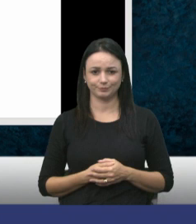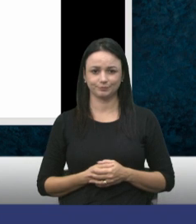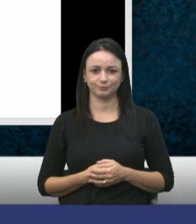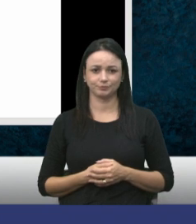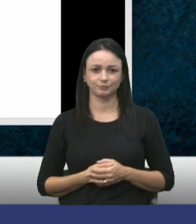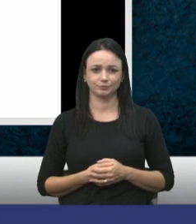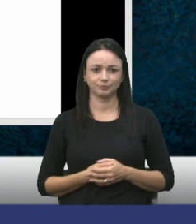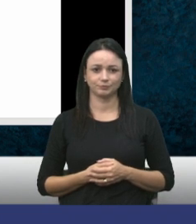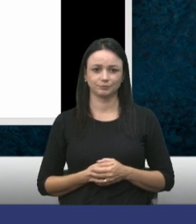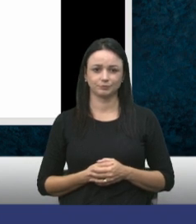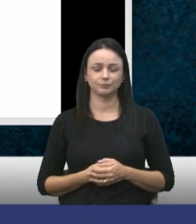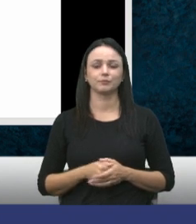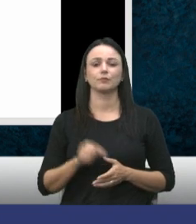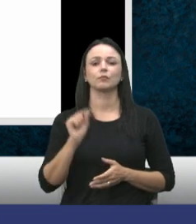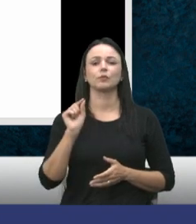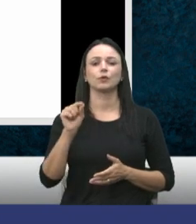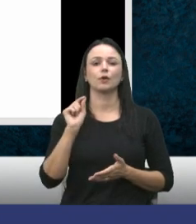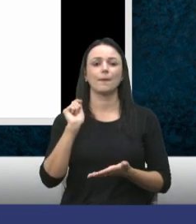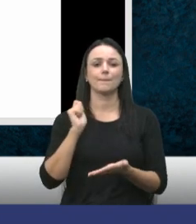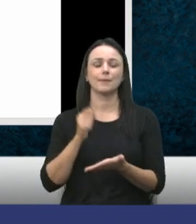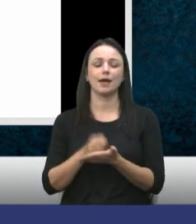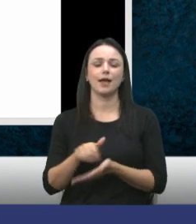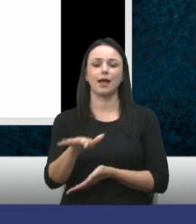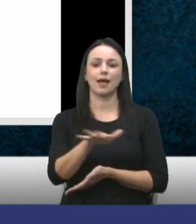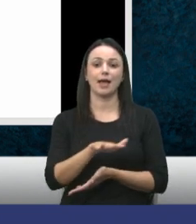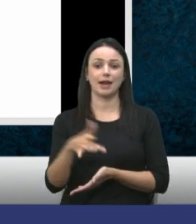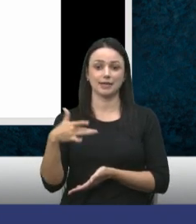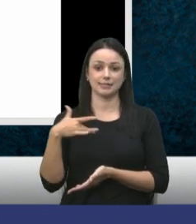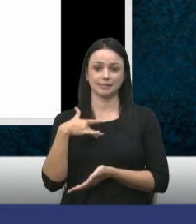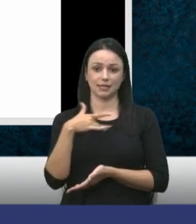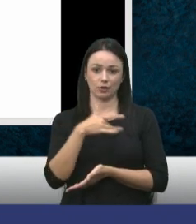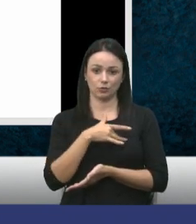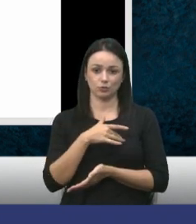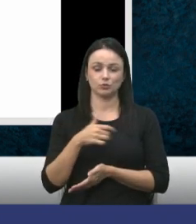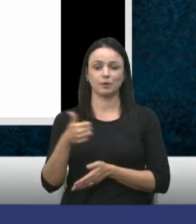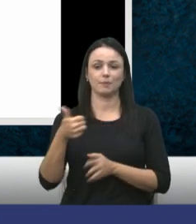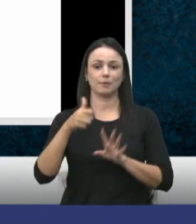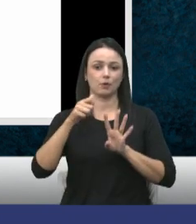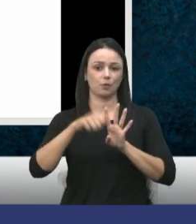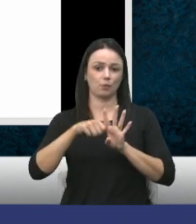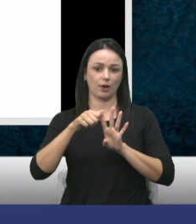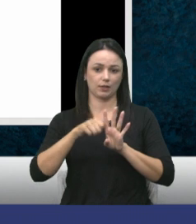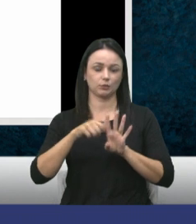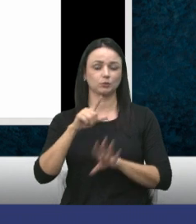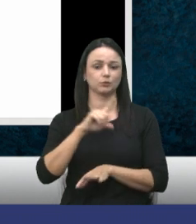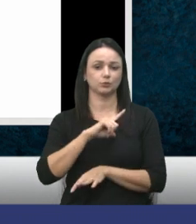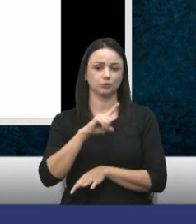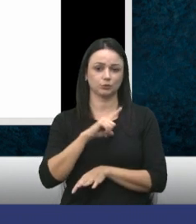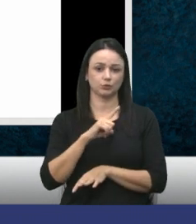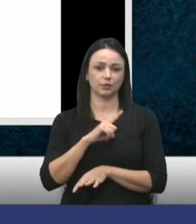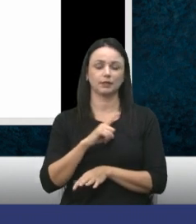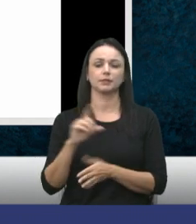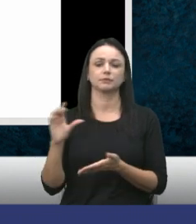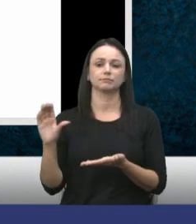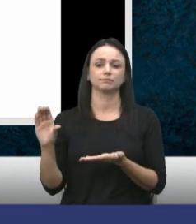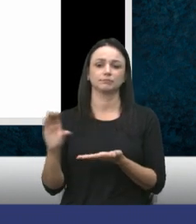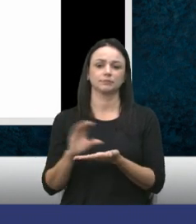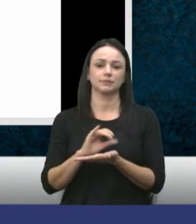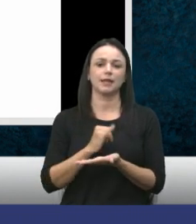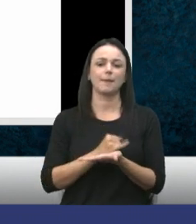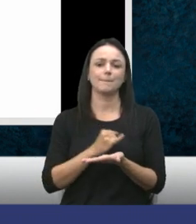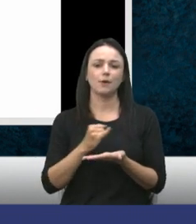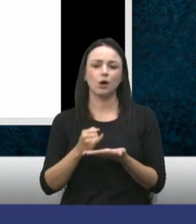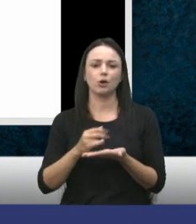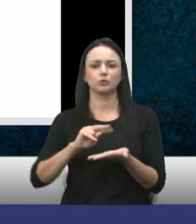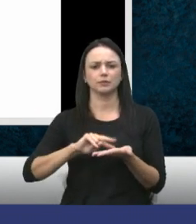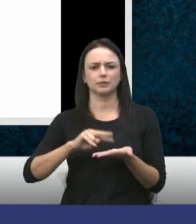Quanto à aplicação na saúde, no primeiro quadrimestre, então, temos a receita de impostos e transferências